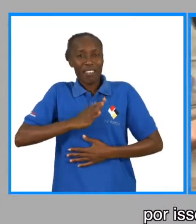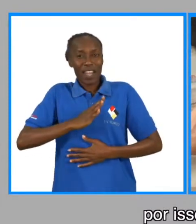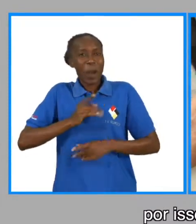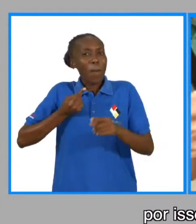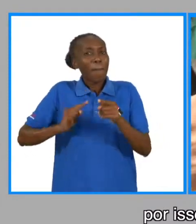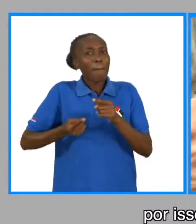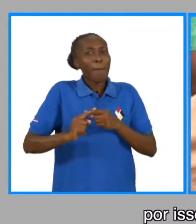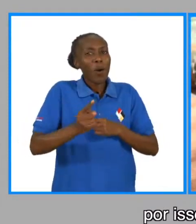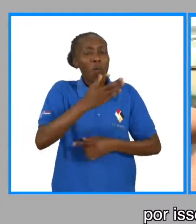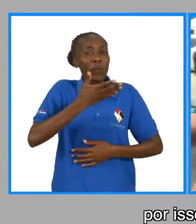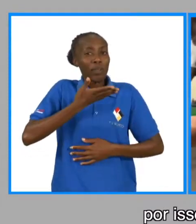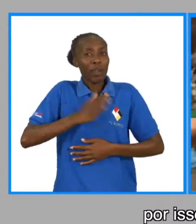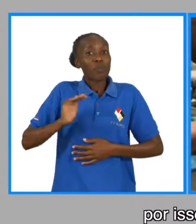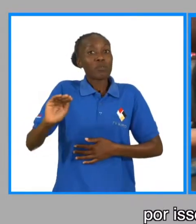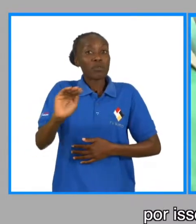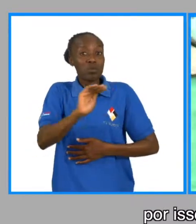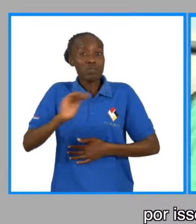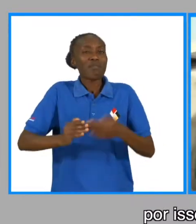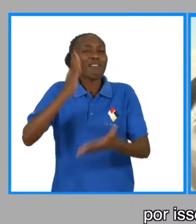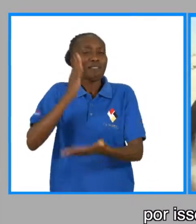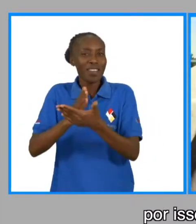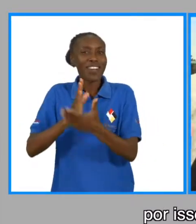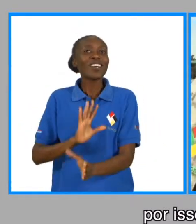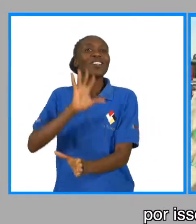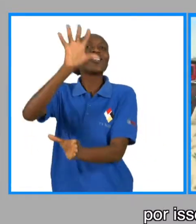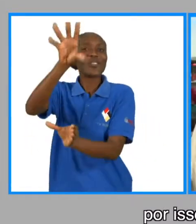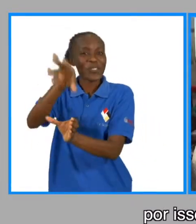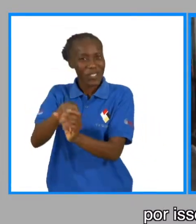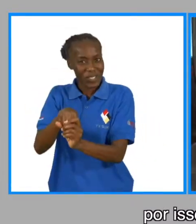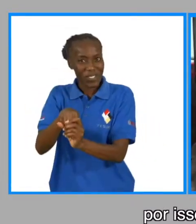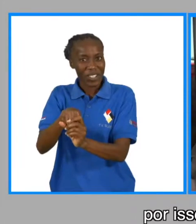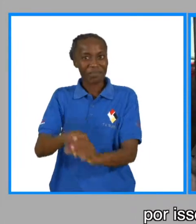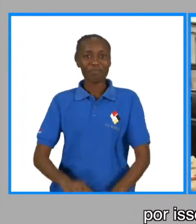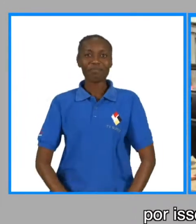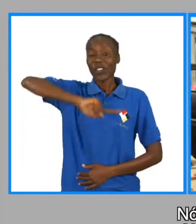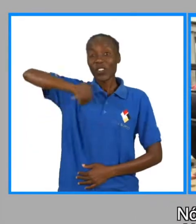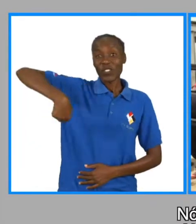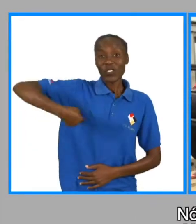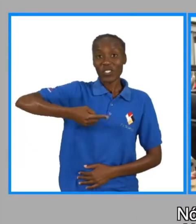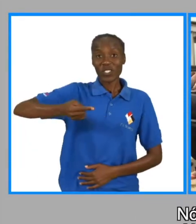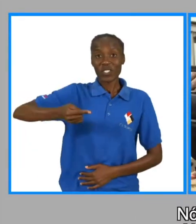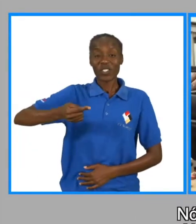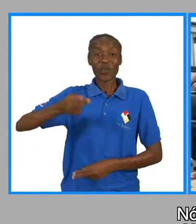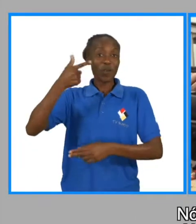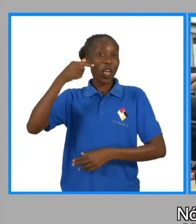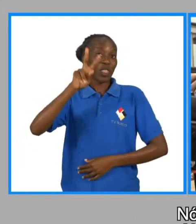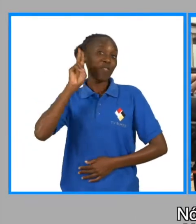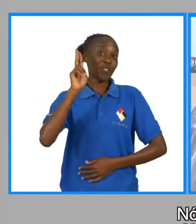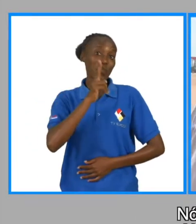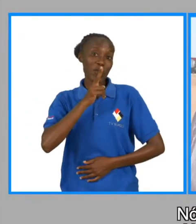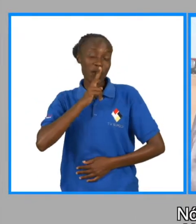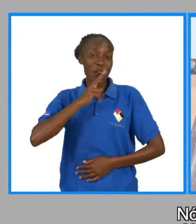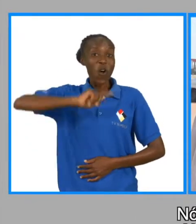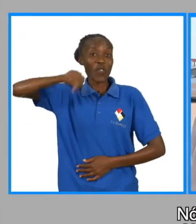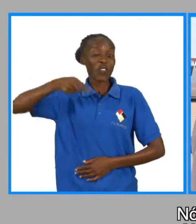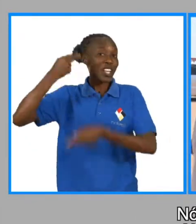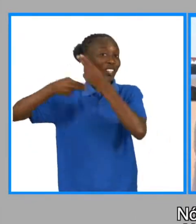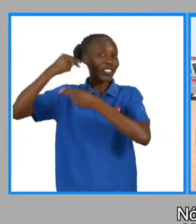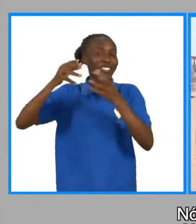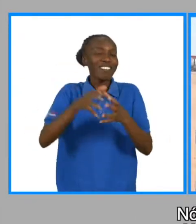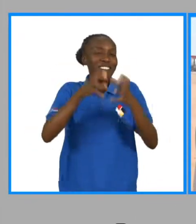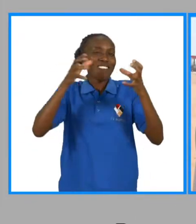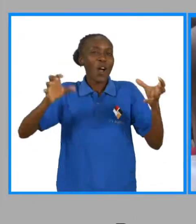ir mais longe, queremos uma sociedade verdadeiramente inclusiva. Nós somos a TV Surdo. Nossa história